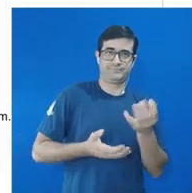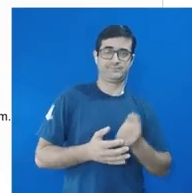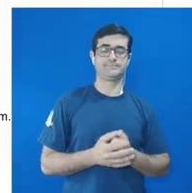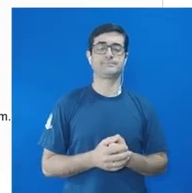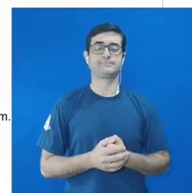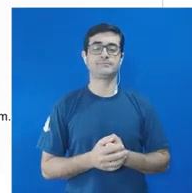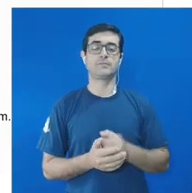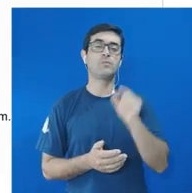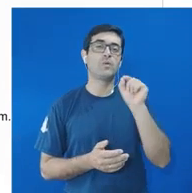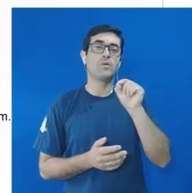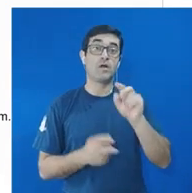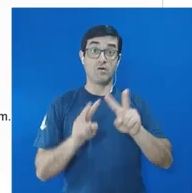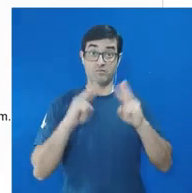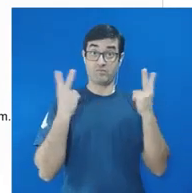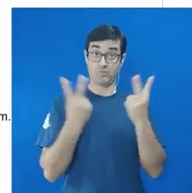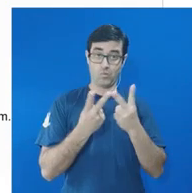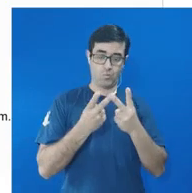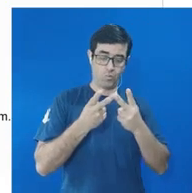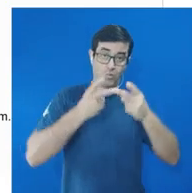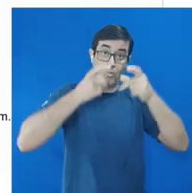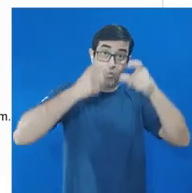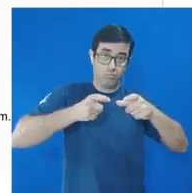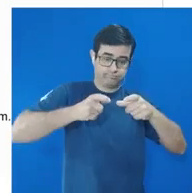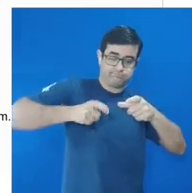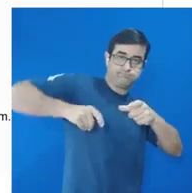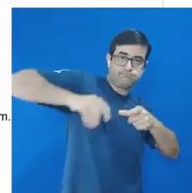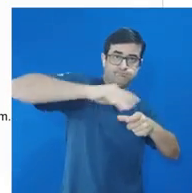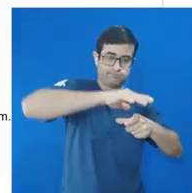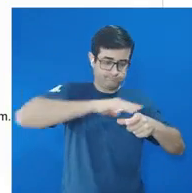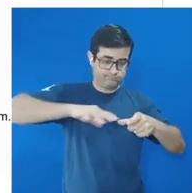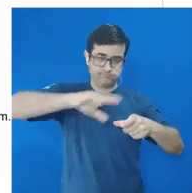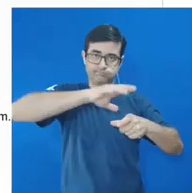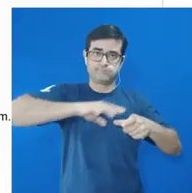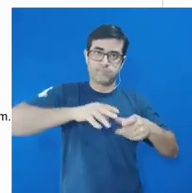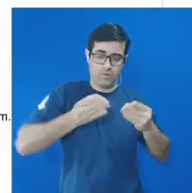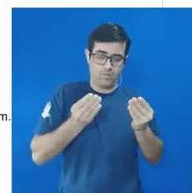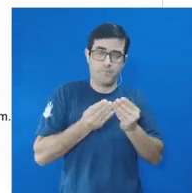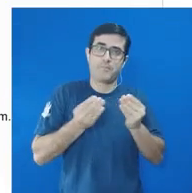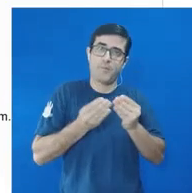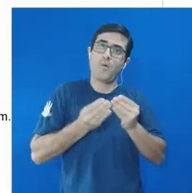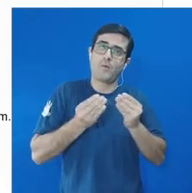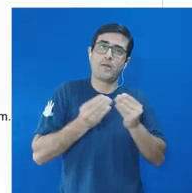volume ocupado por essa quantidade de moléculas. É o volume molar.